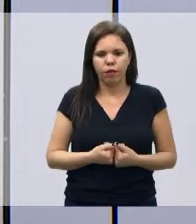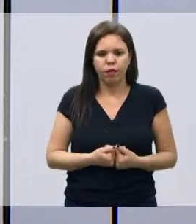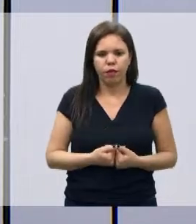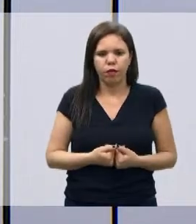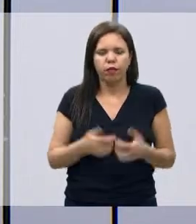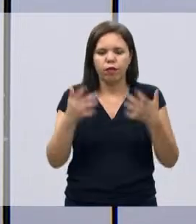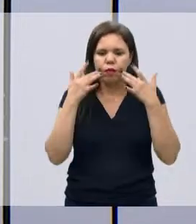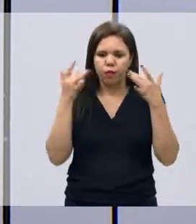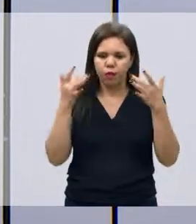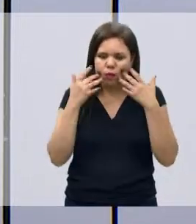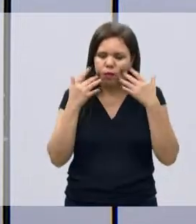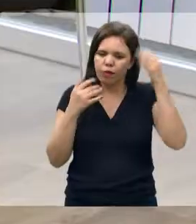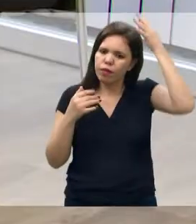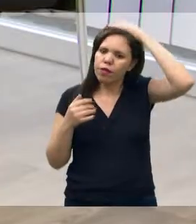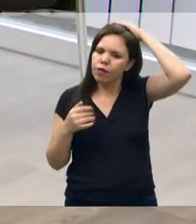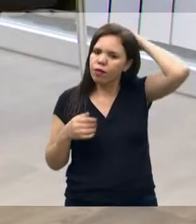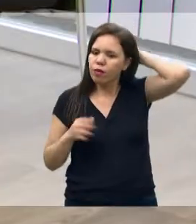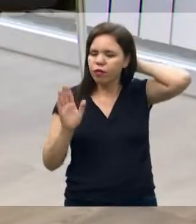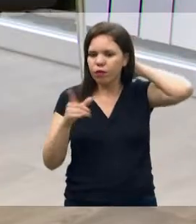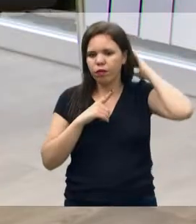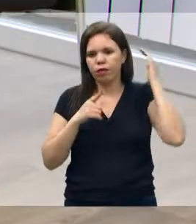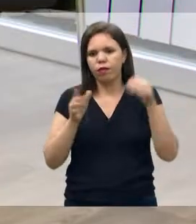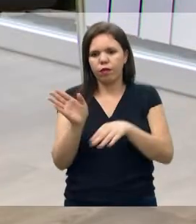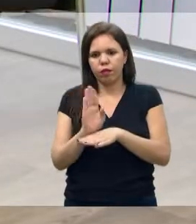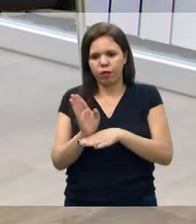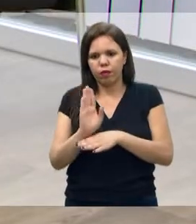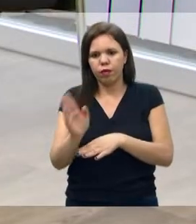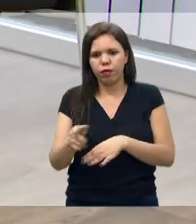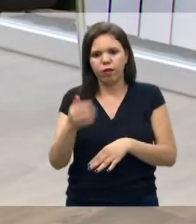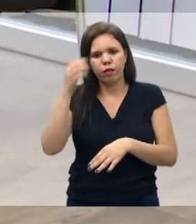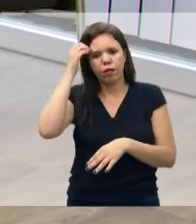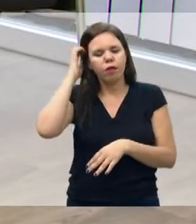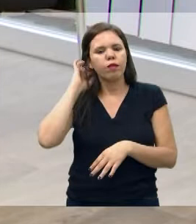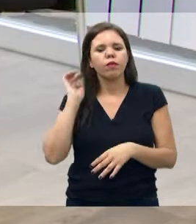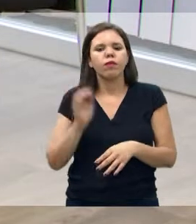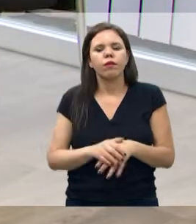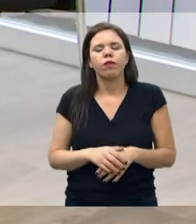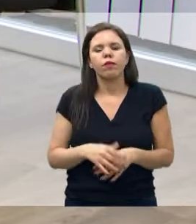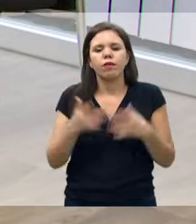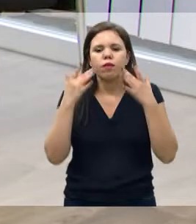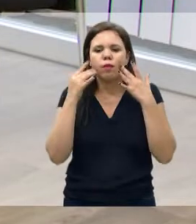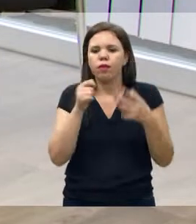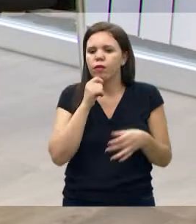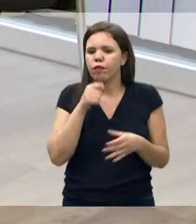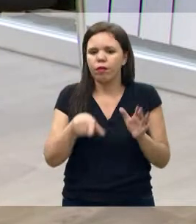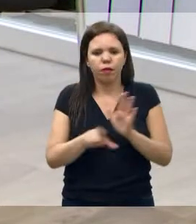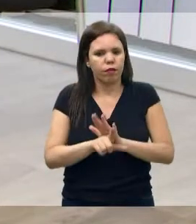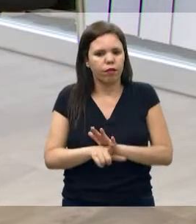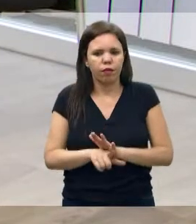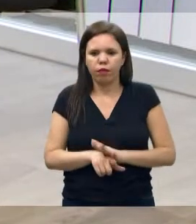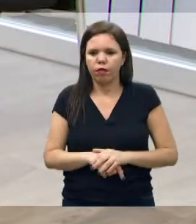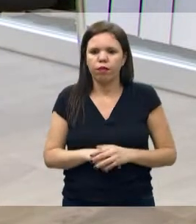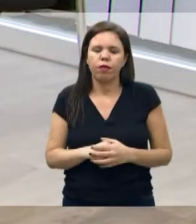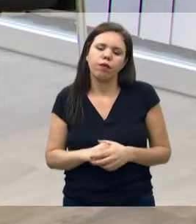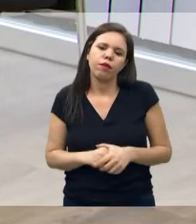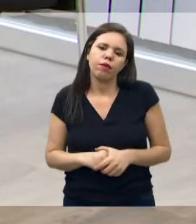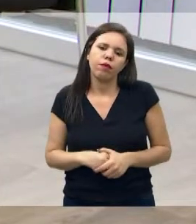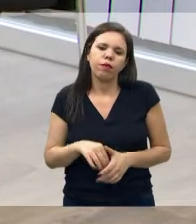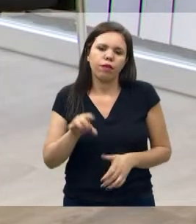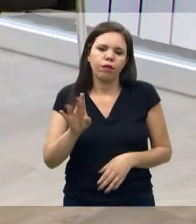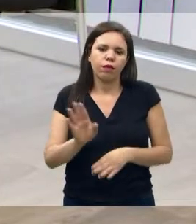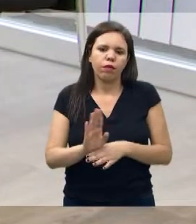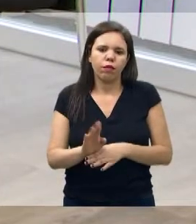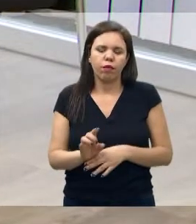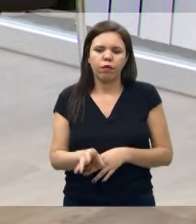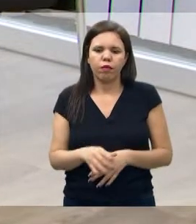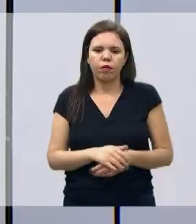em teatros, a gente cinemas, já tem cinema. Né? Cinema já tem, né? Então, teatro não é lei ainda. Teatro não é lei, né? Só o